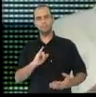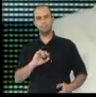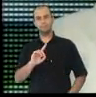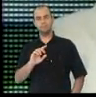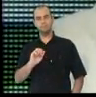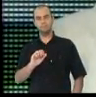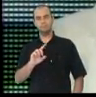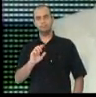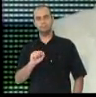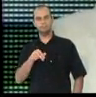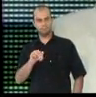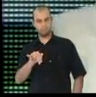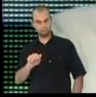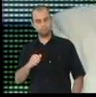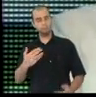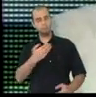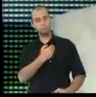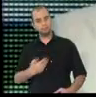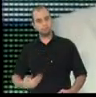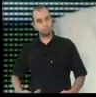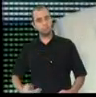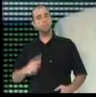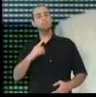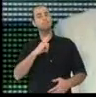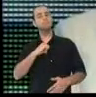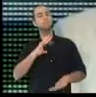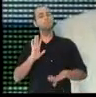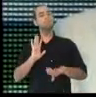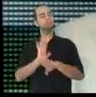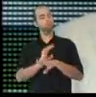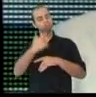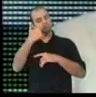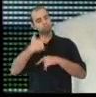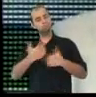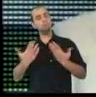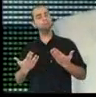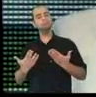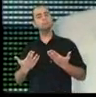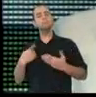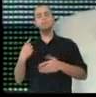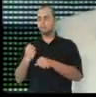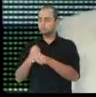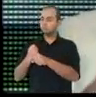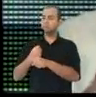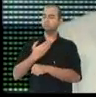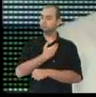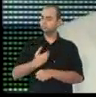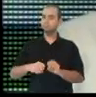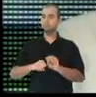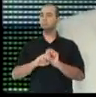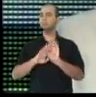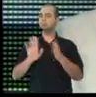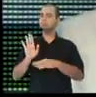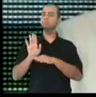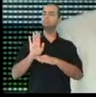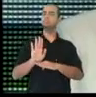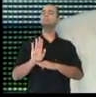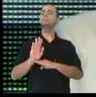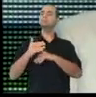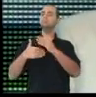federal tem uma posição, e durante todo o período de governo ela ficou muito clara, uma posição de apoio